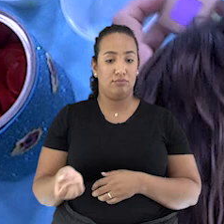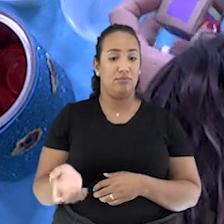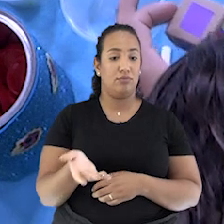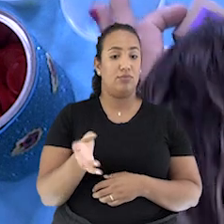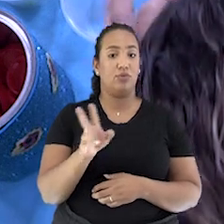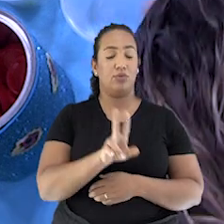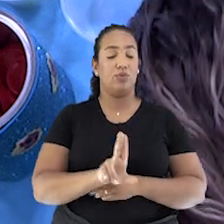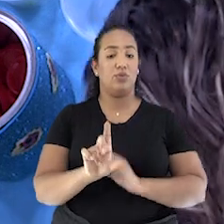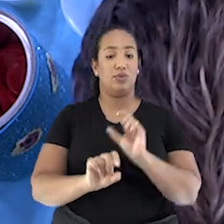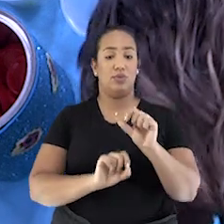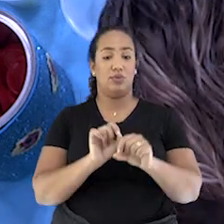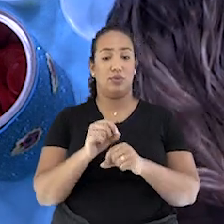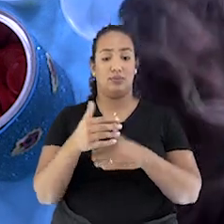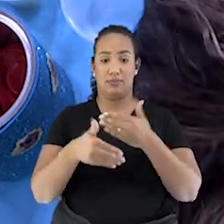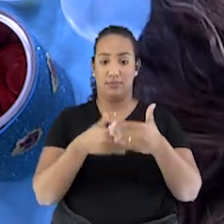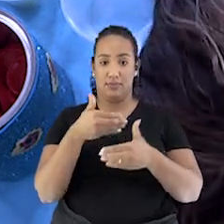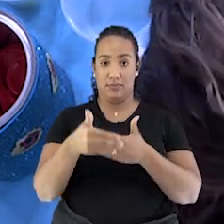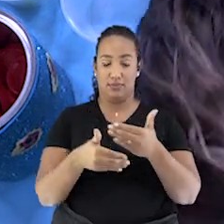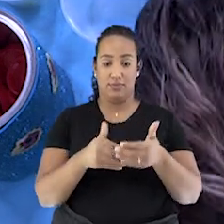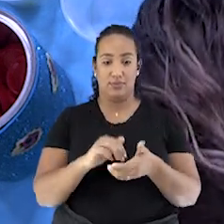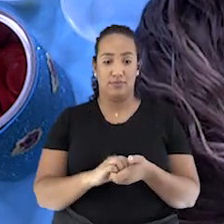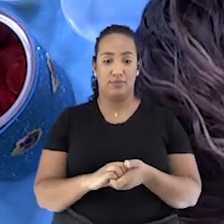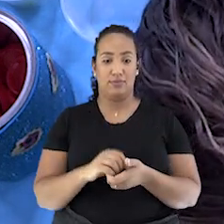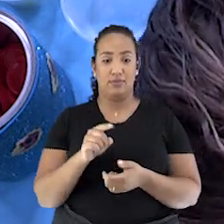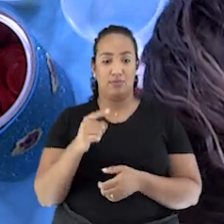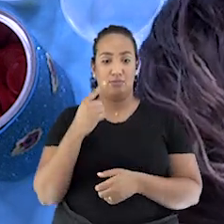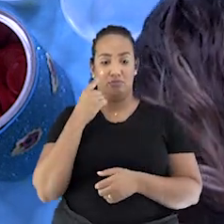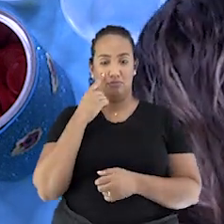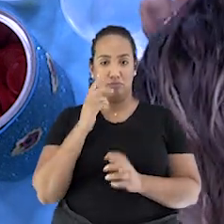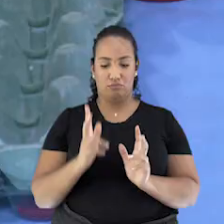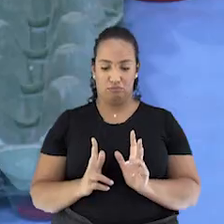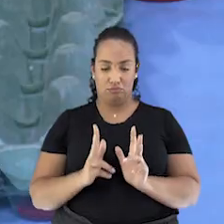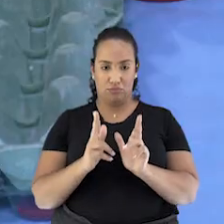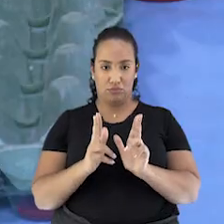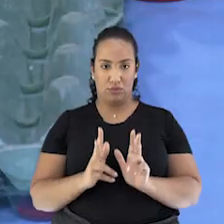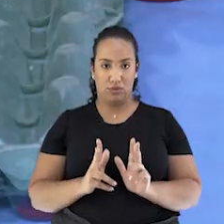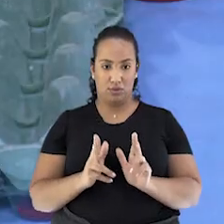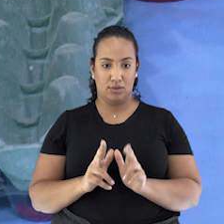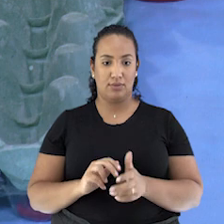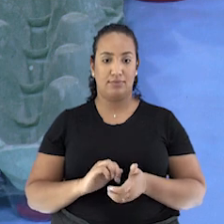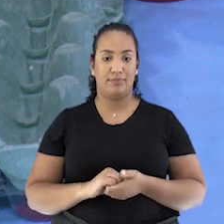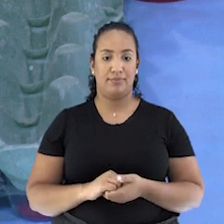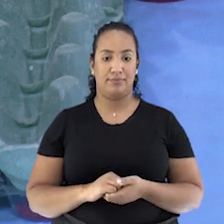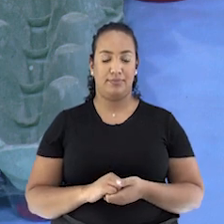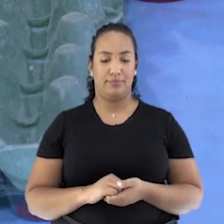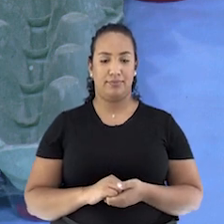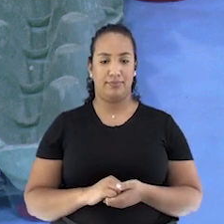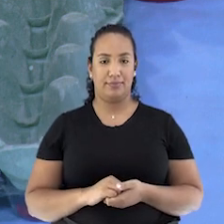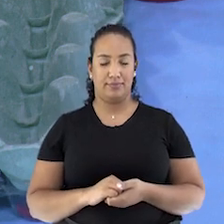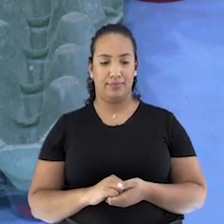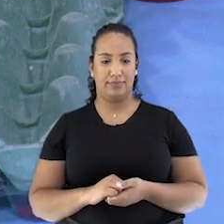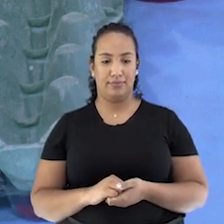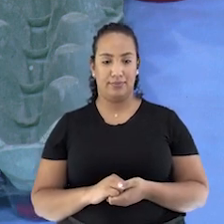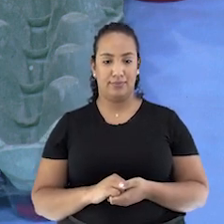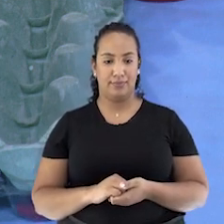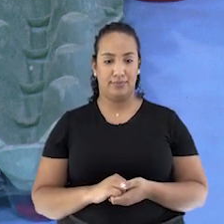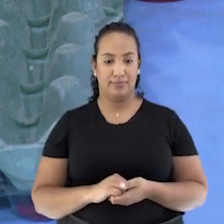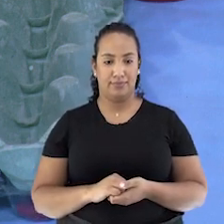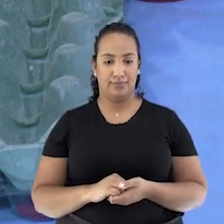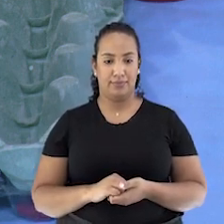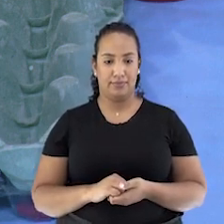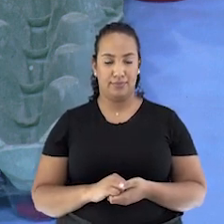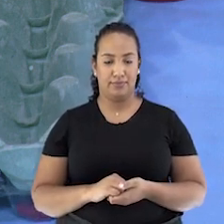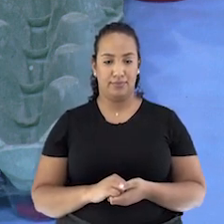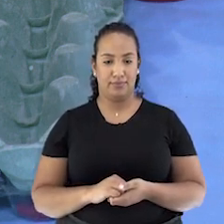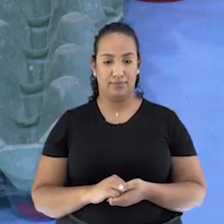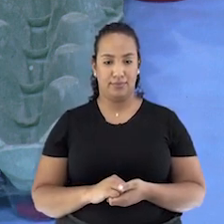Oh, ganhou o jogador roxo. Para fazer este dado, nós vamos utilizar um bolinho de papel higiênico. Você pode cortar uma